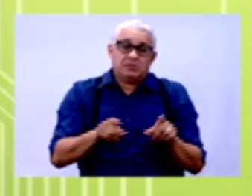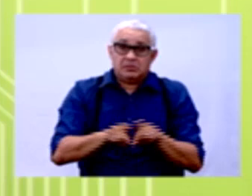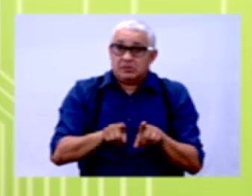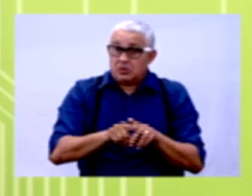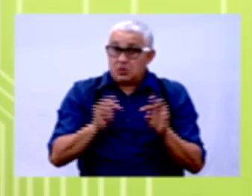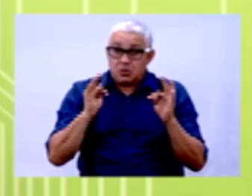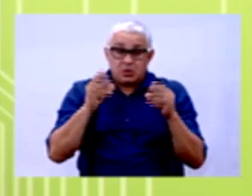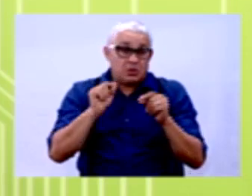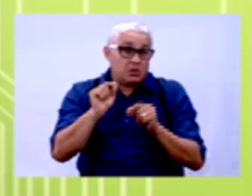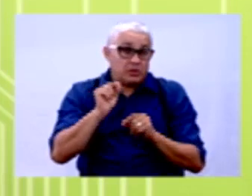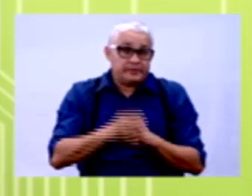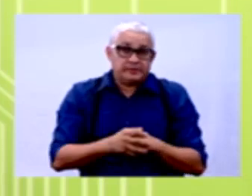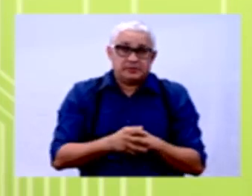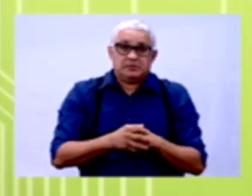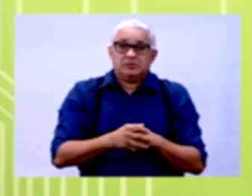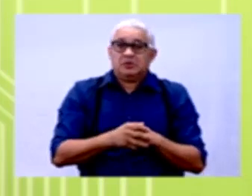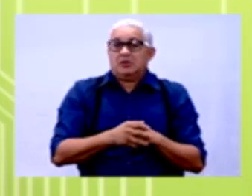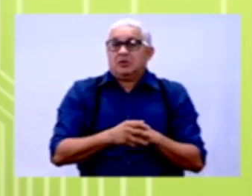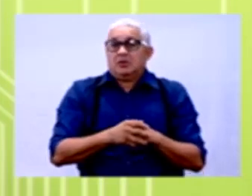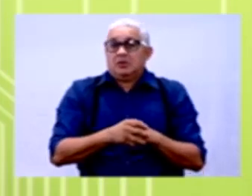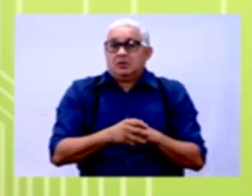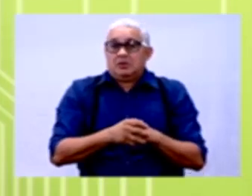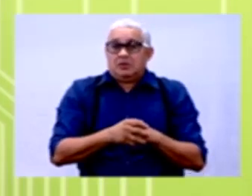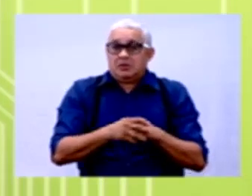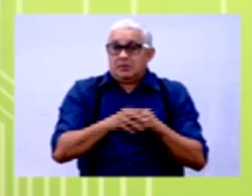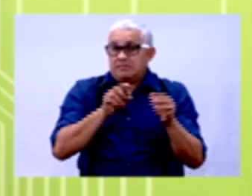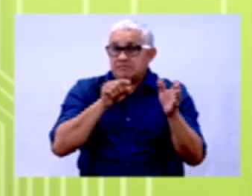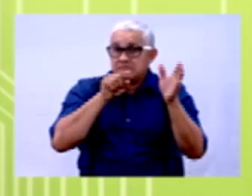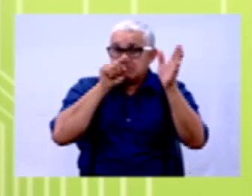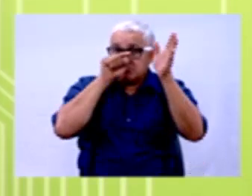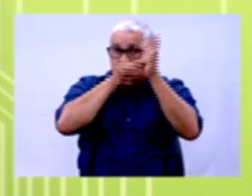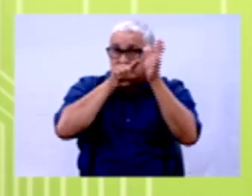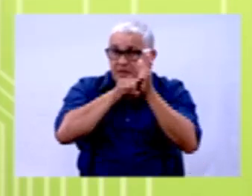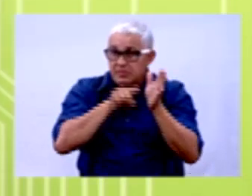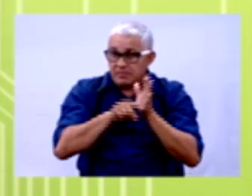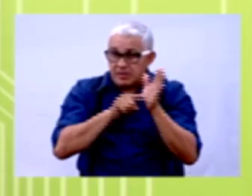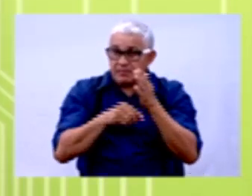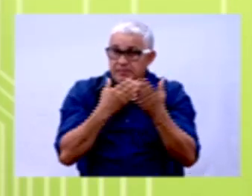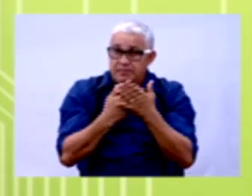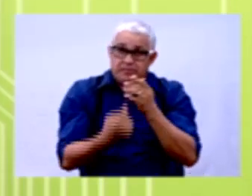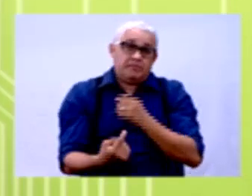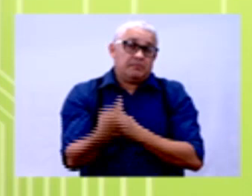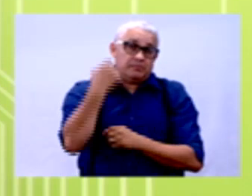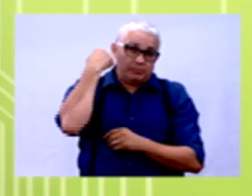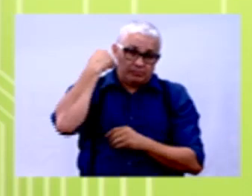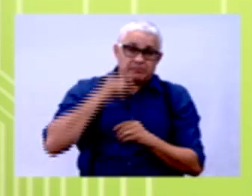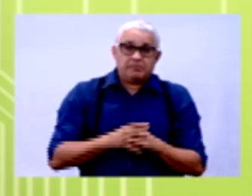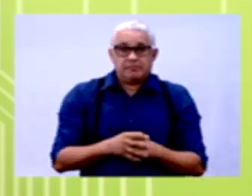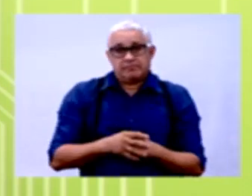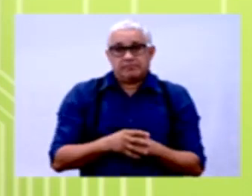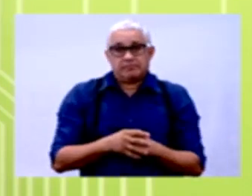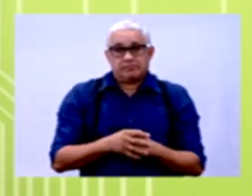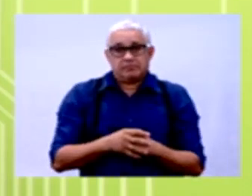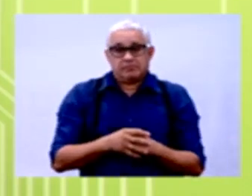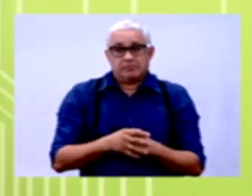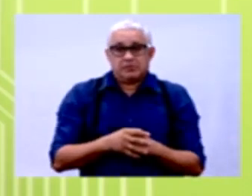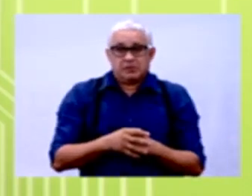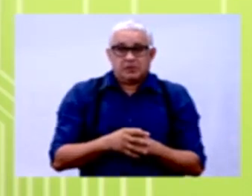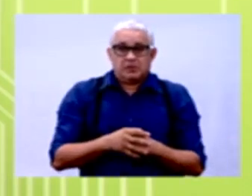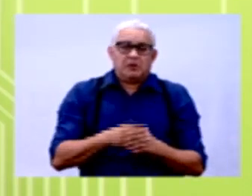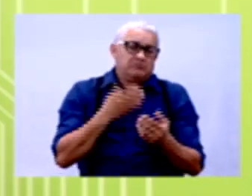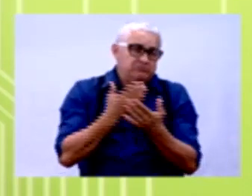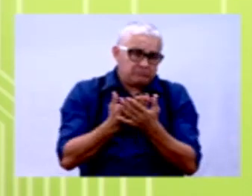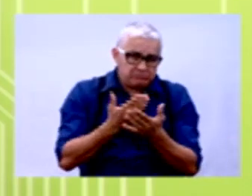culminando em relação às questões que a gente viu anteriormente das aulas passadas. Então nós vimos uma série de